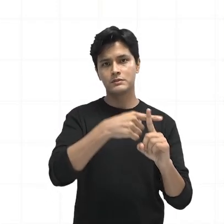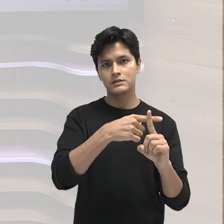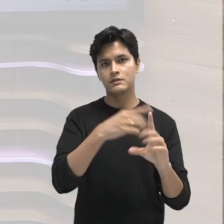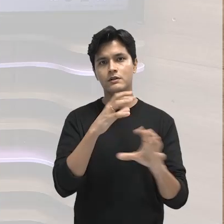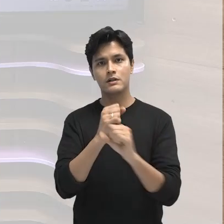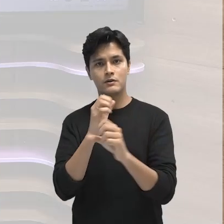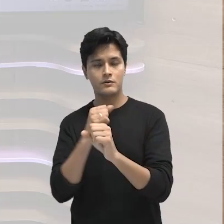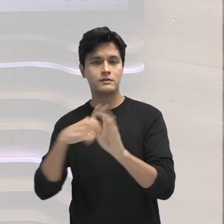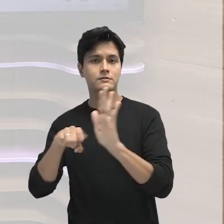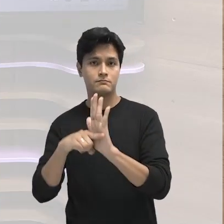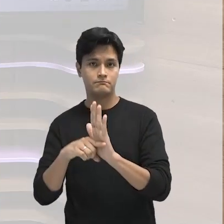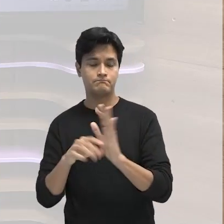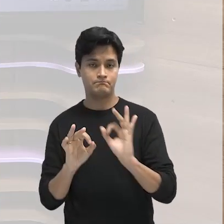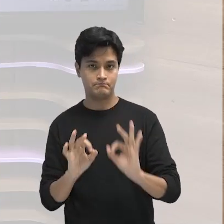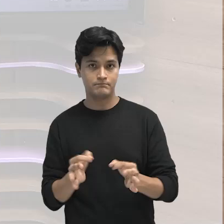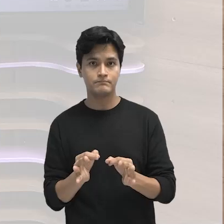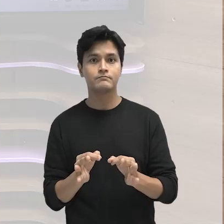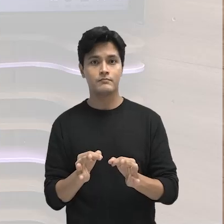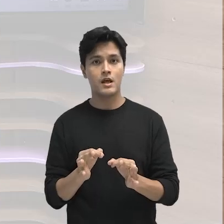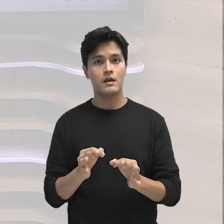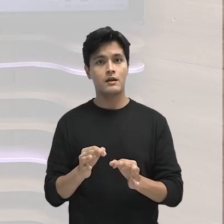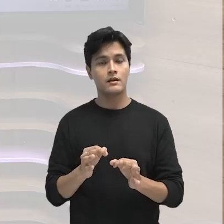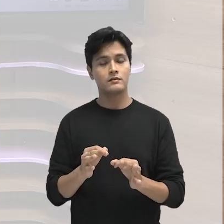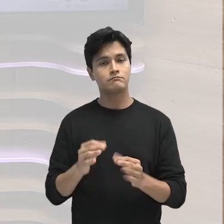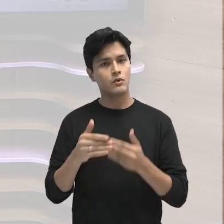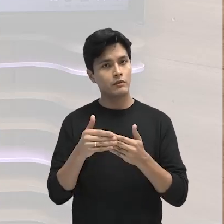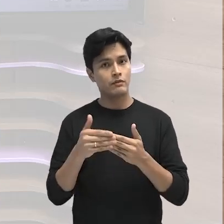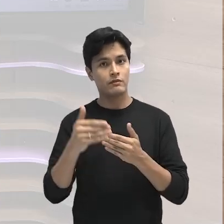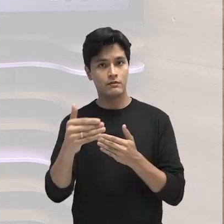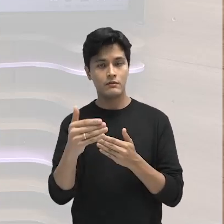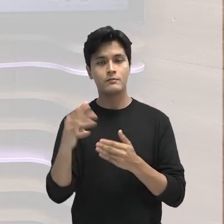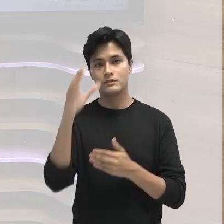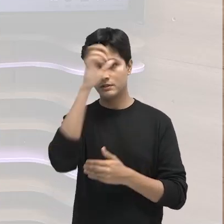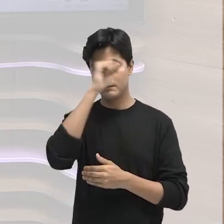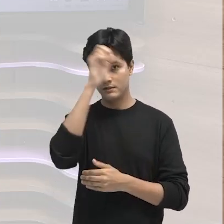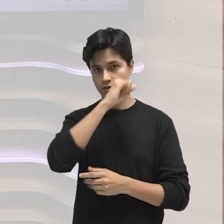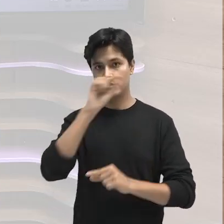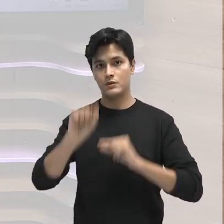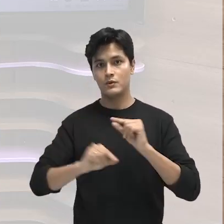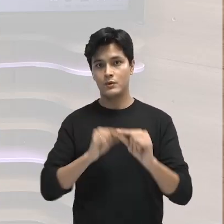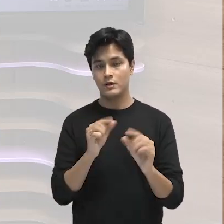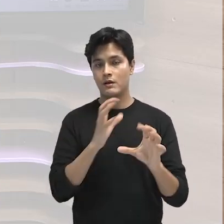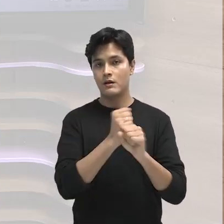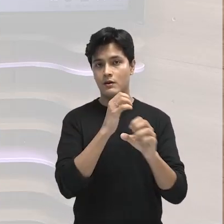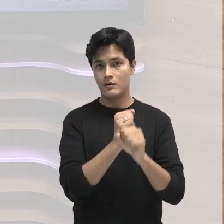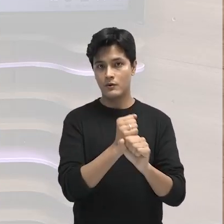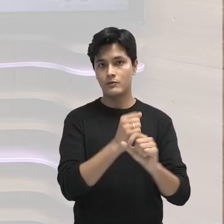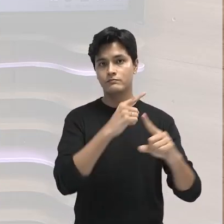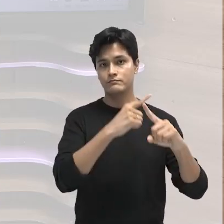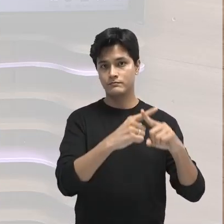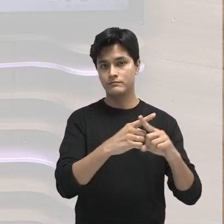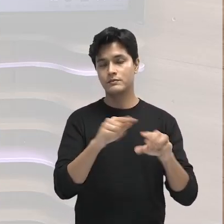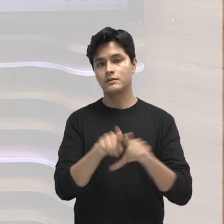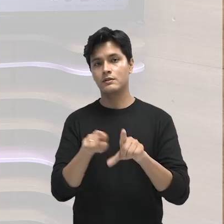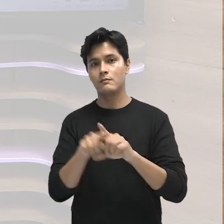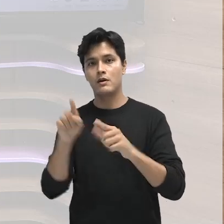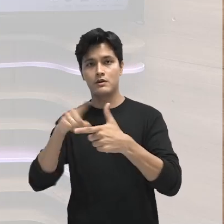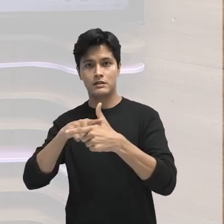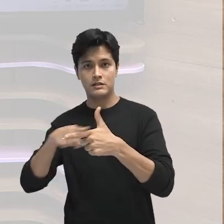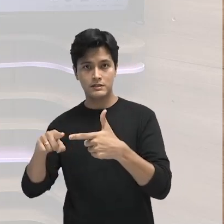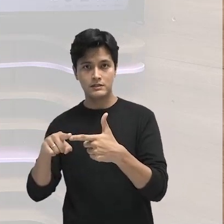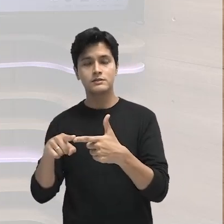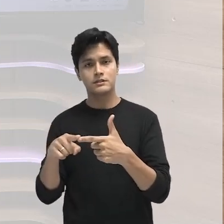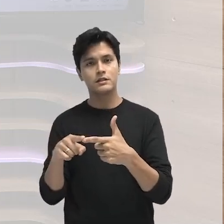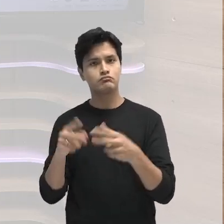e subtração. A gente vai ver mais à frente operações de multiplicação e divisão, onde não há essa necessidade,